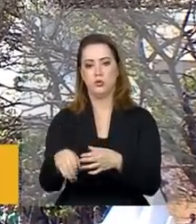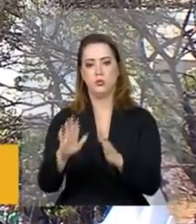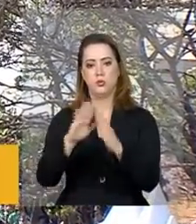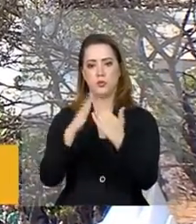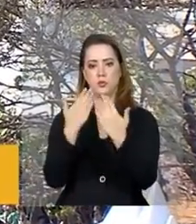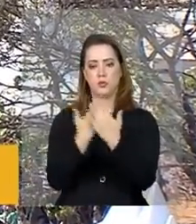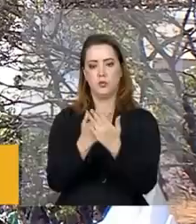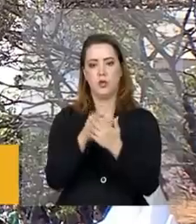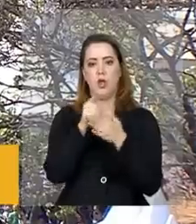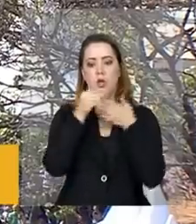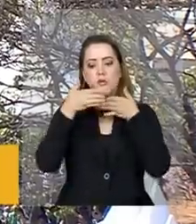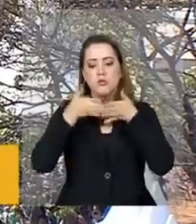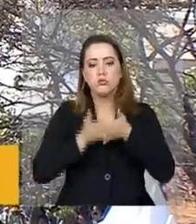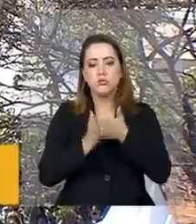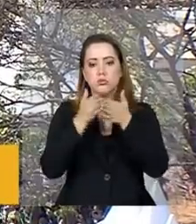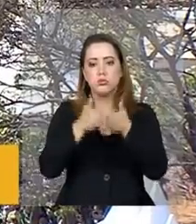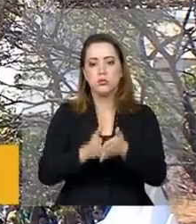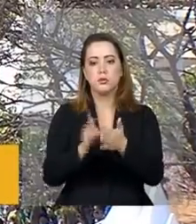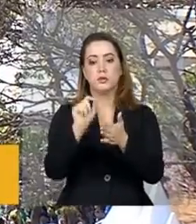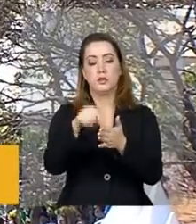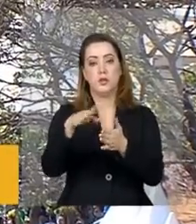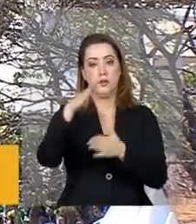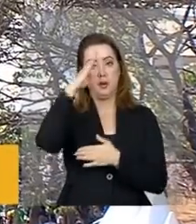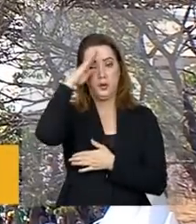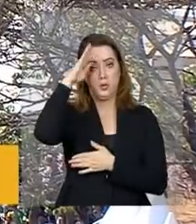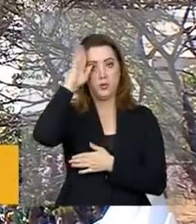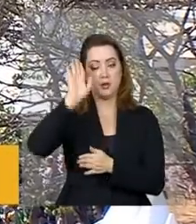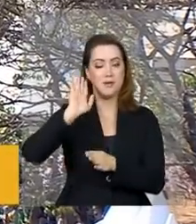de ensino superior mais antiga do país.